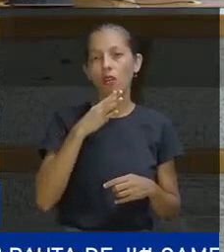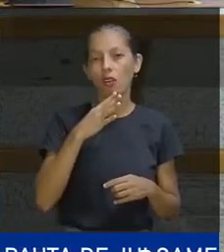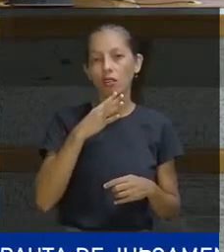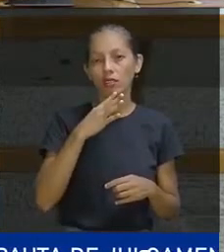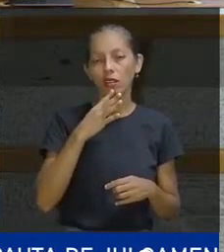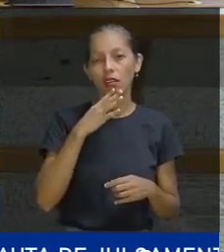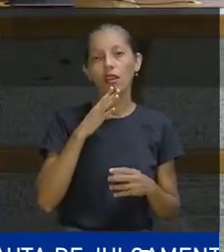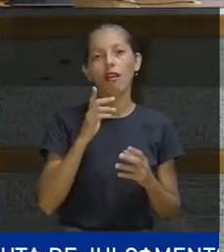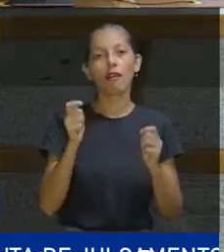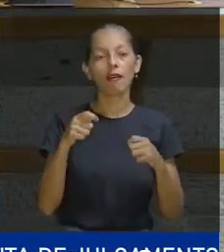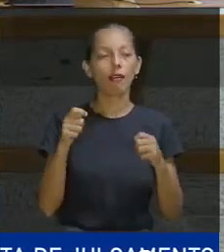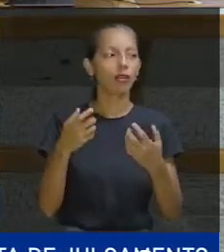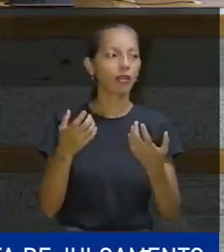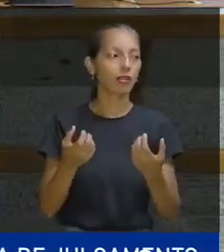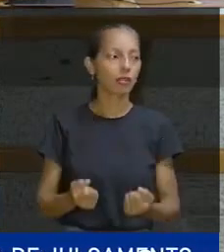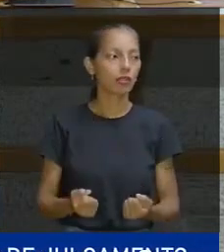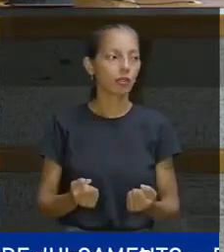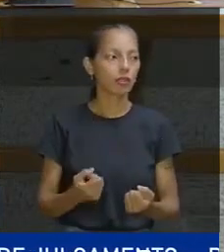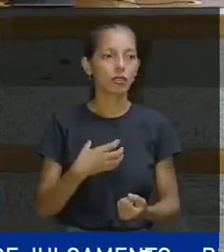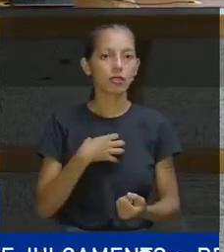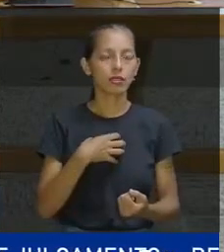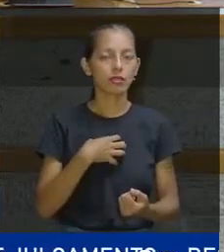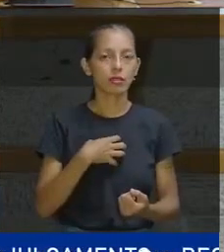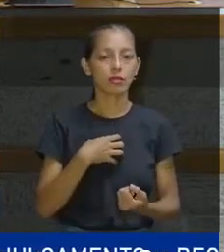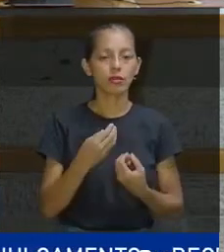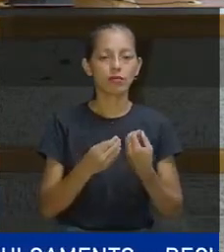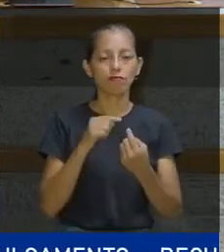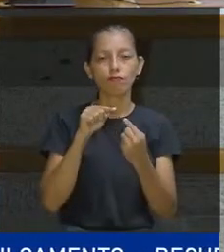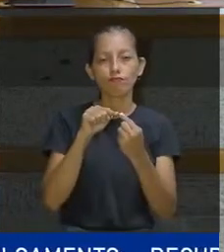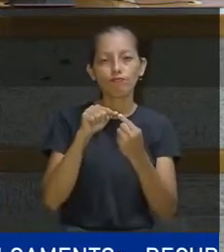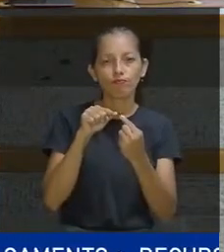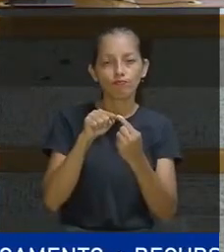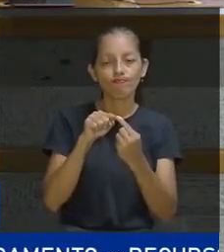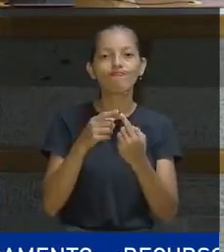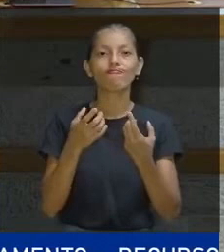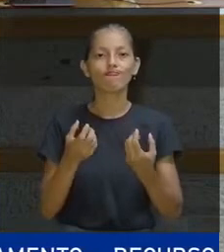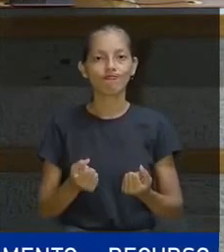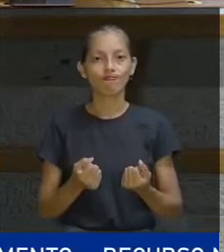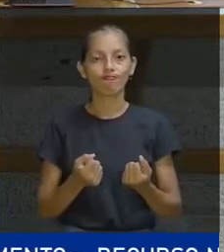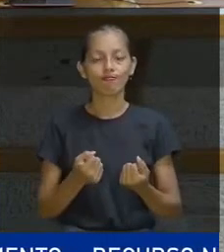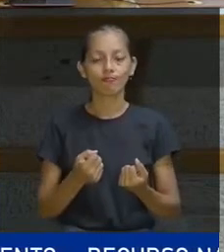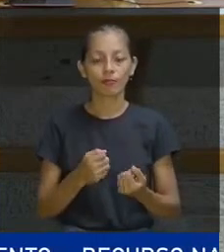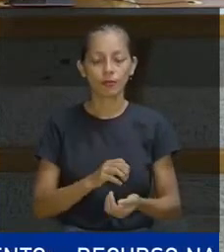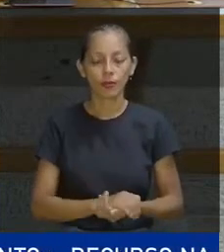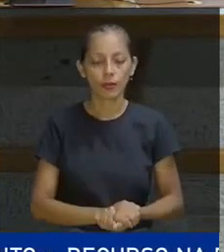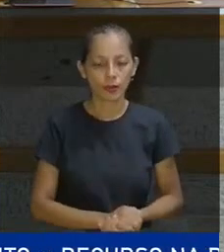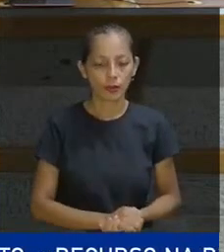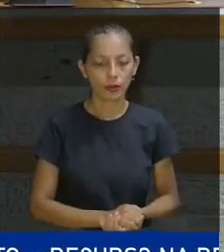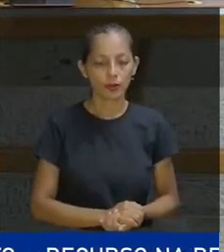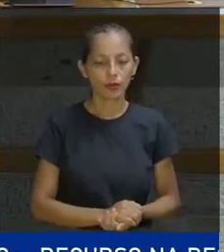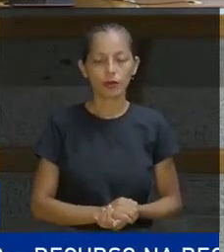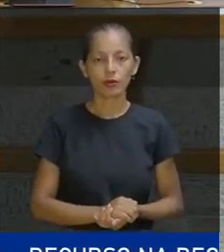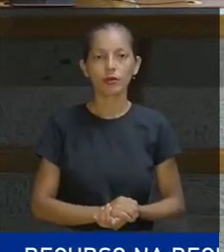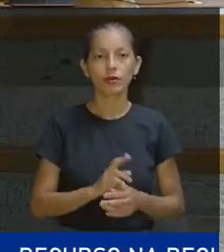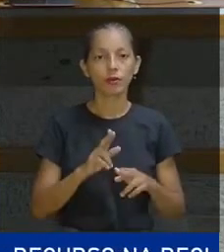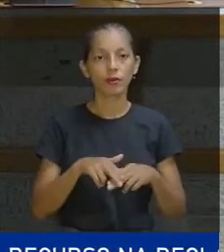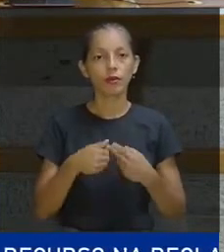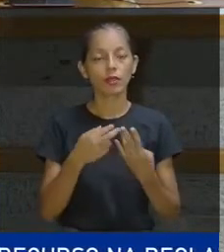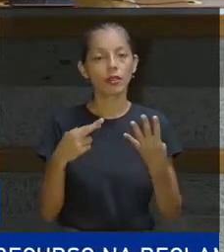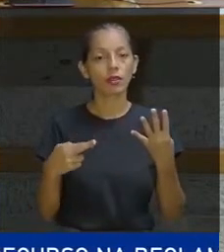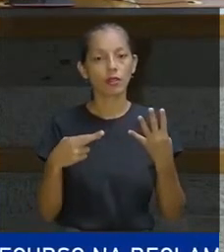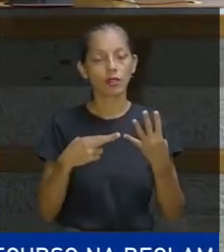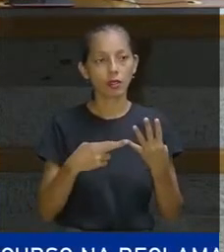inclusive para levantamento ilegal do sigilo do inquérito, com motivação política e em retaliação à recusa